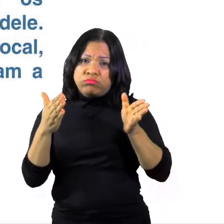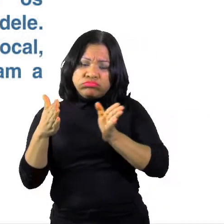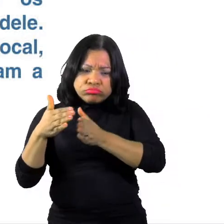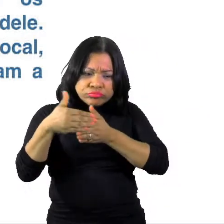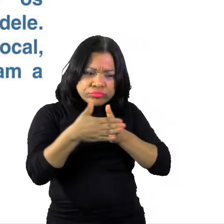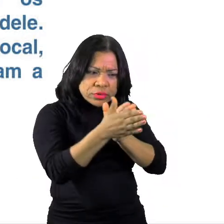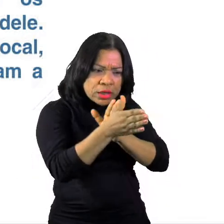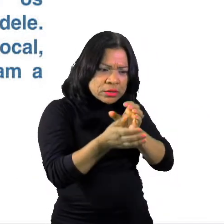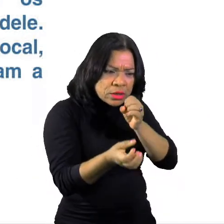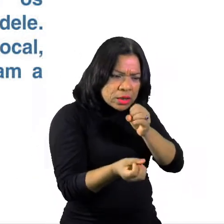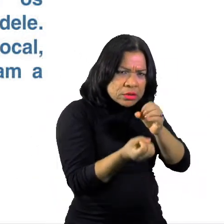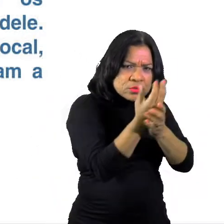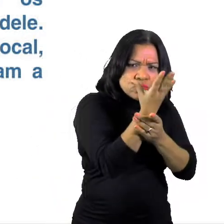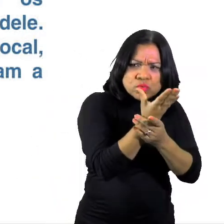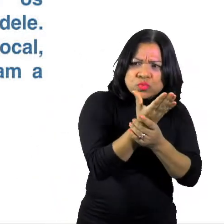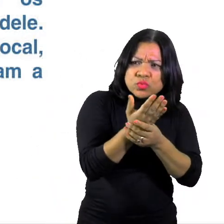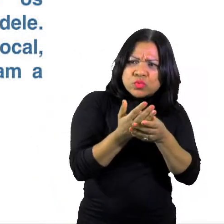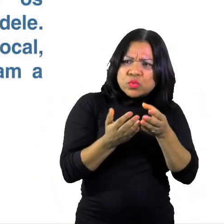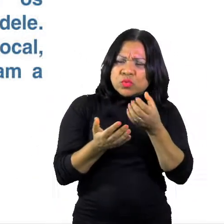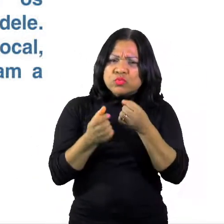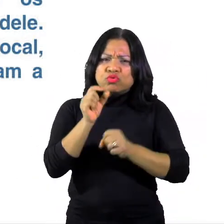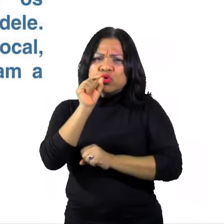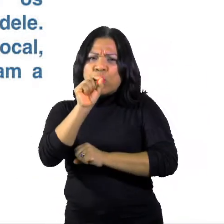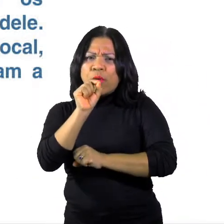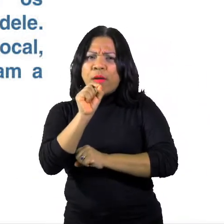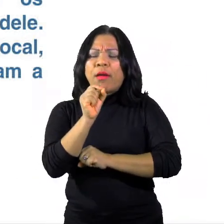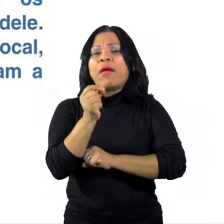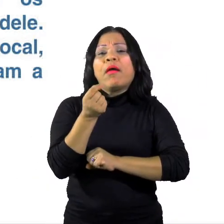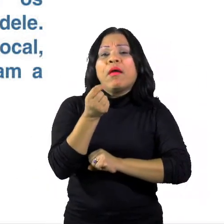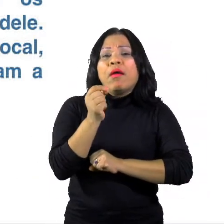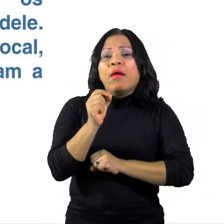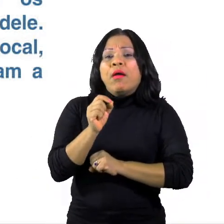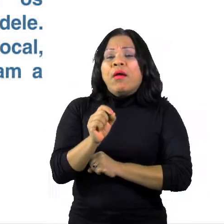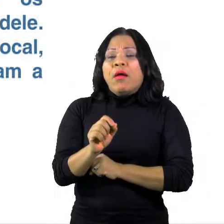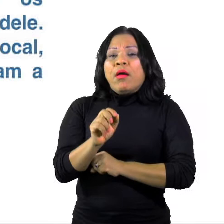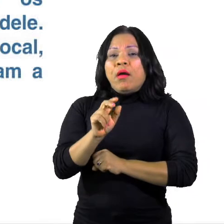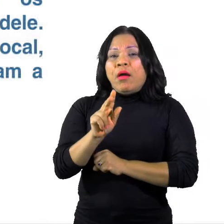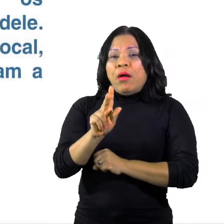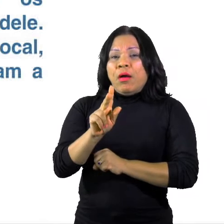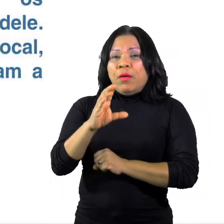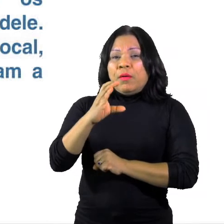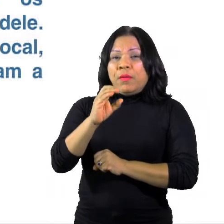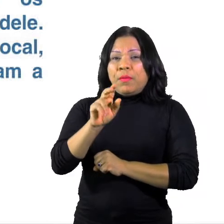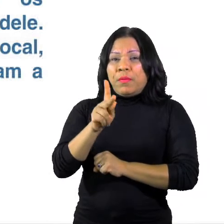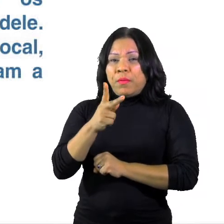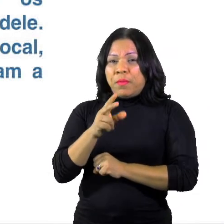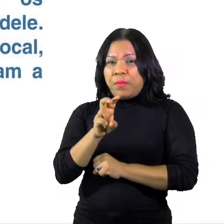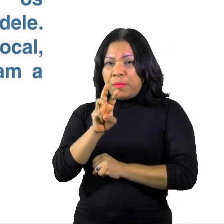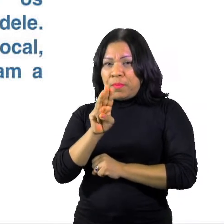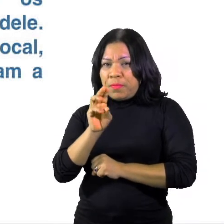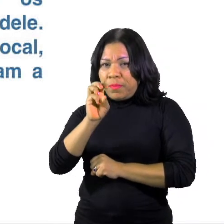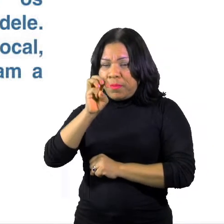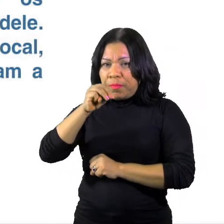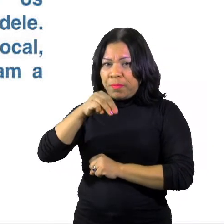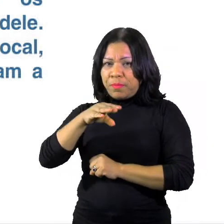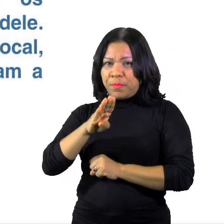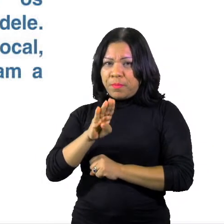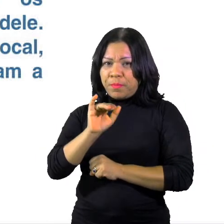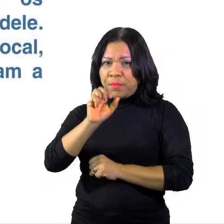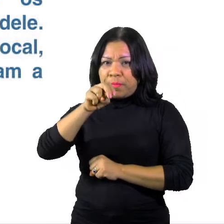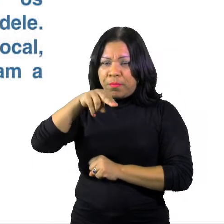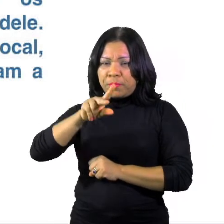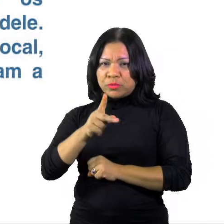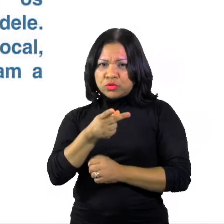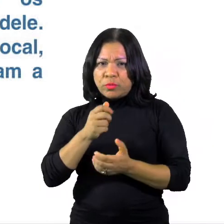Chumbinho, que revelou ao grupo que os observava há um tempo e que queria fazer parte dele, sem